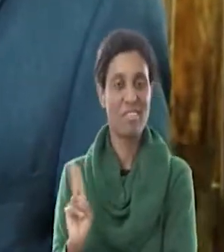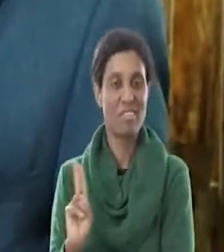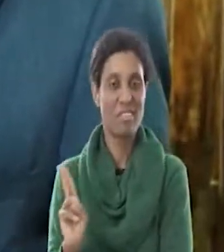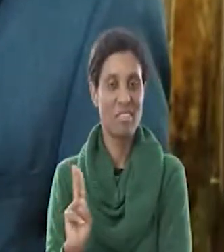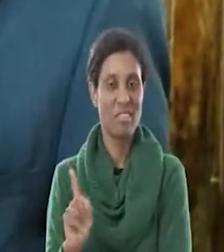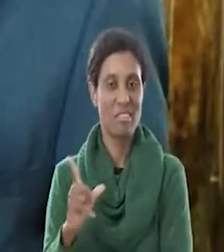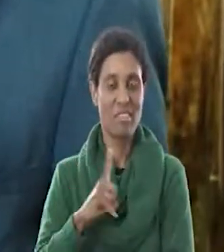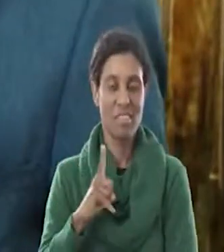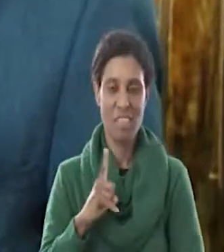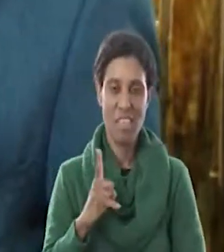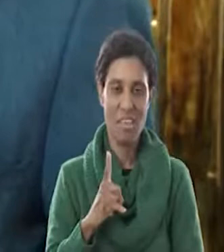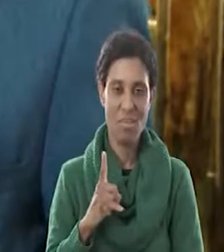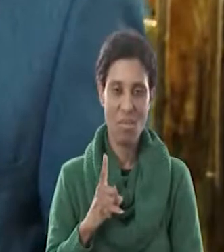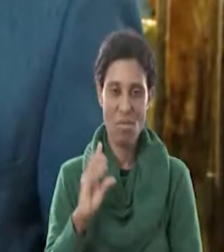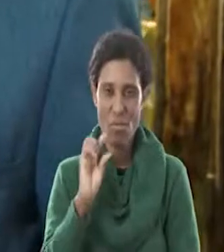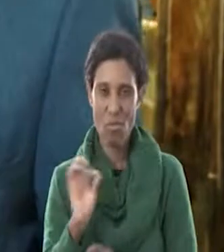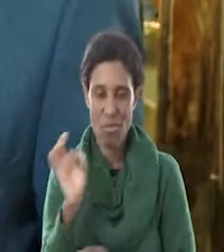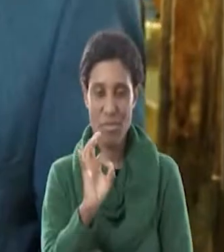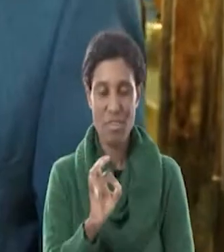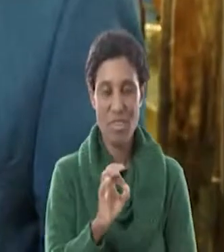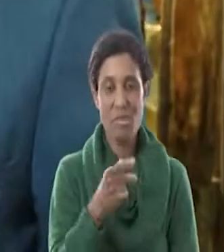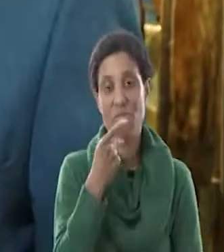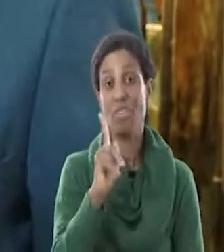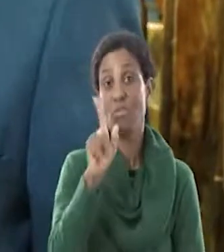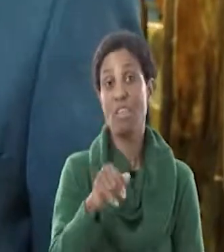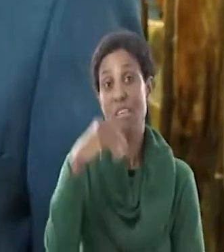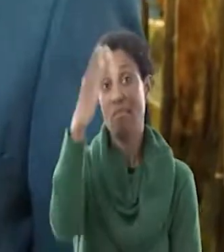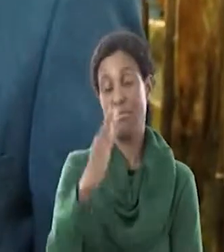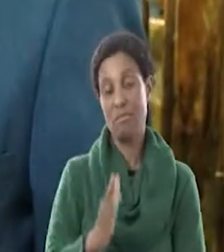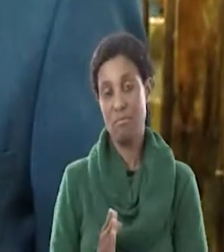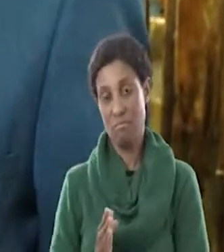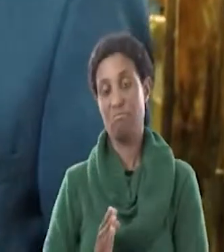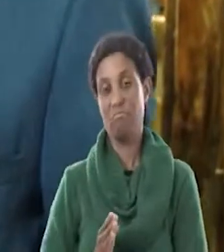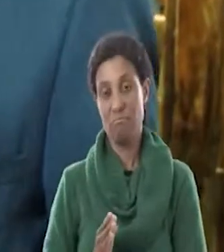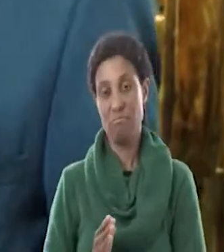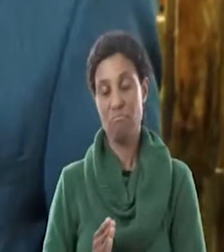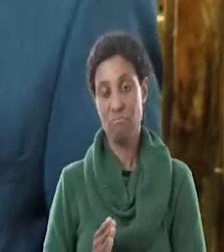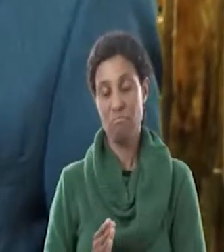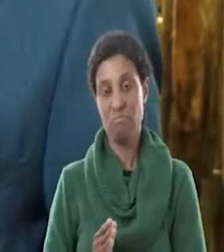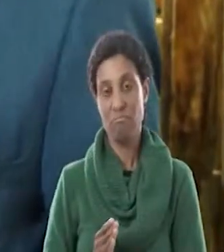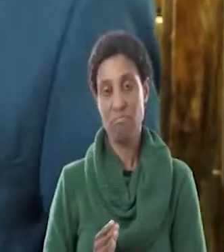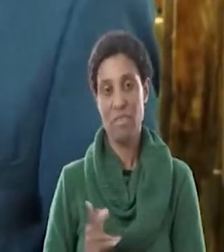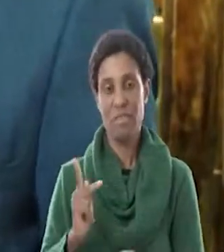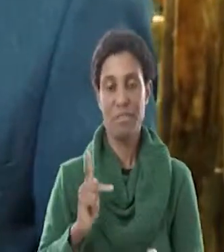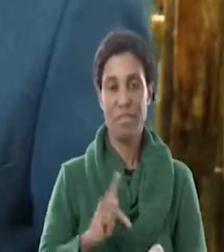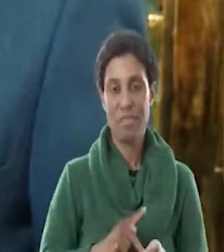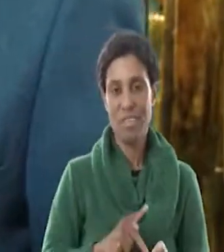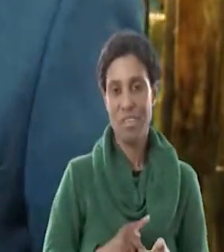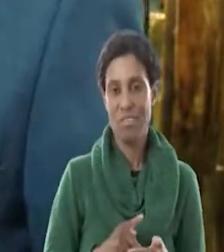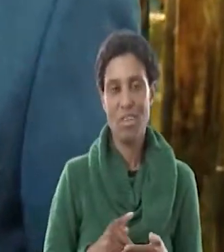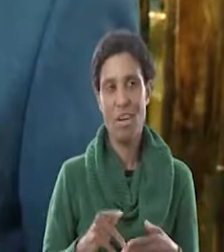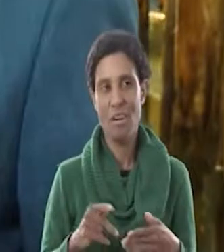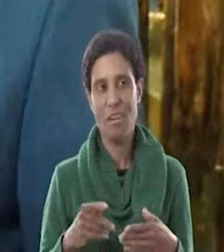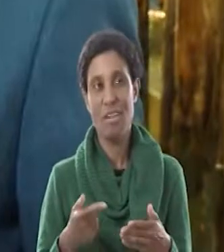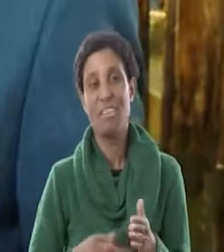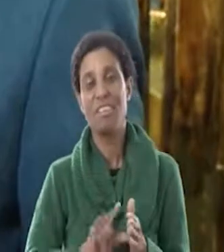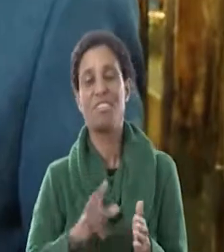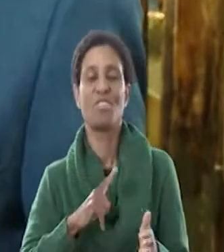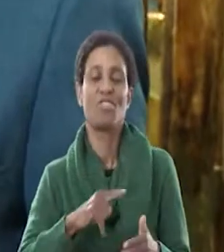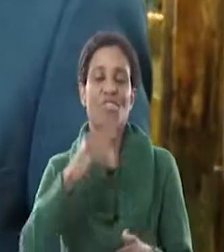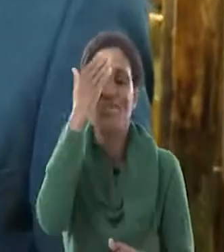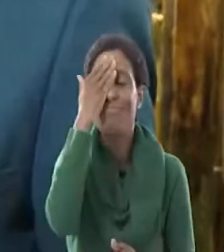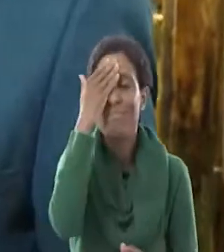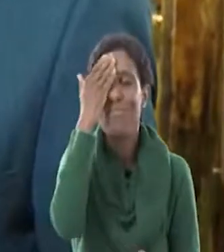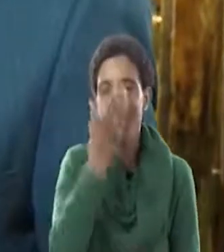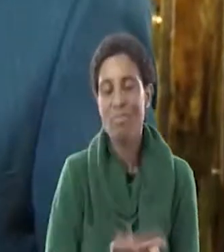um resíduo de tratamento de abelha, como mel orgânico brasileiro. Isso então chama-se credibilidade.